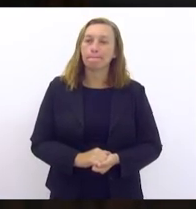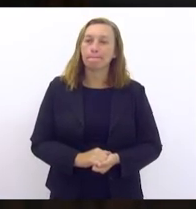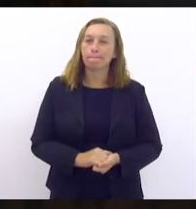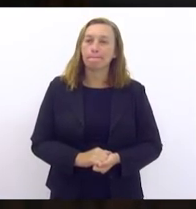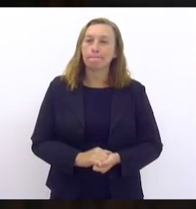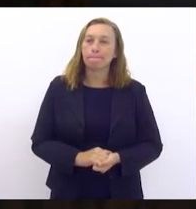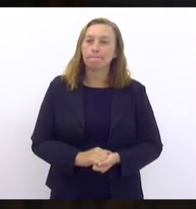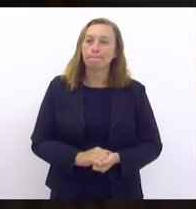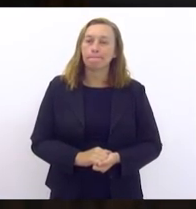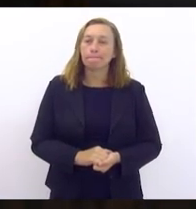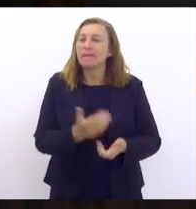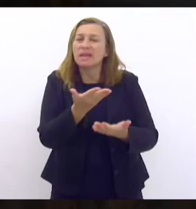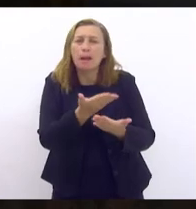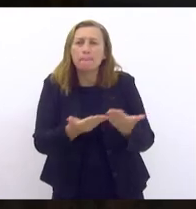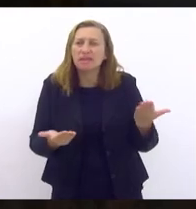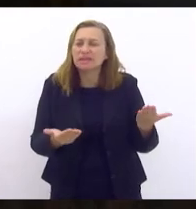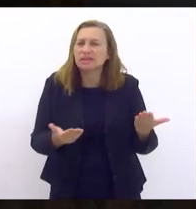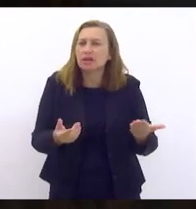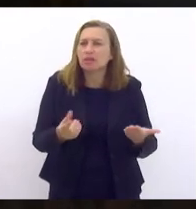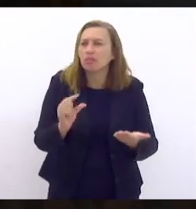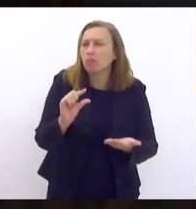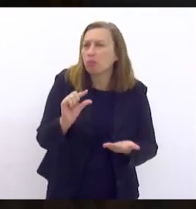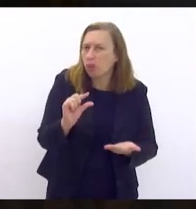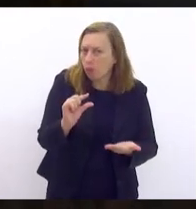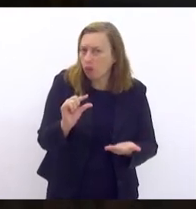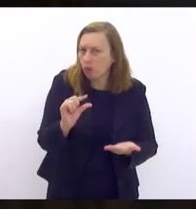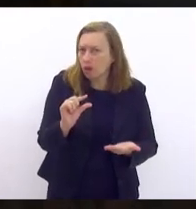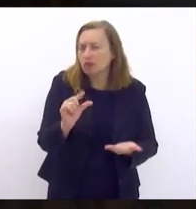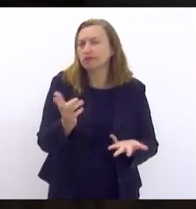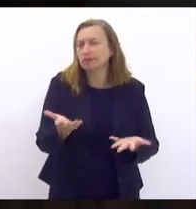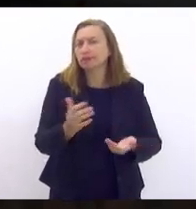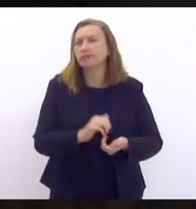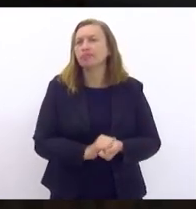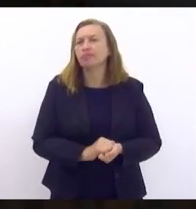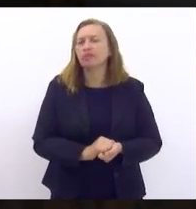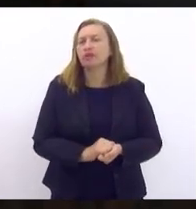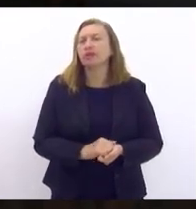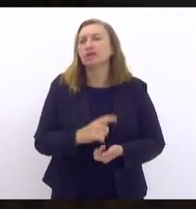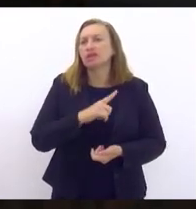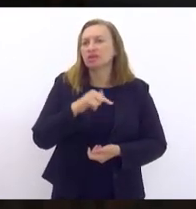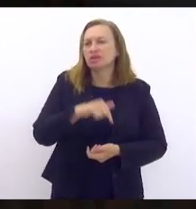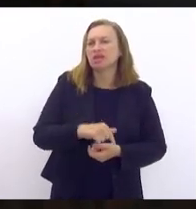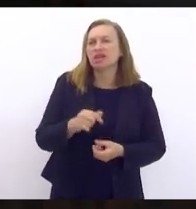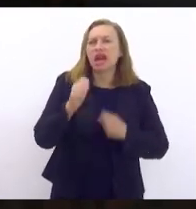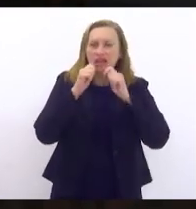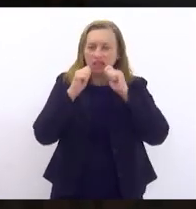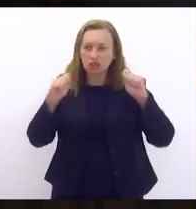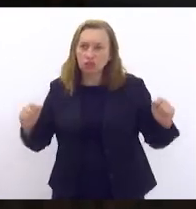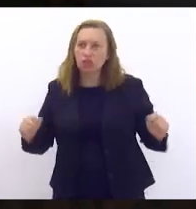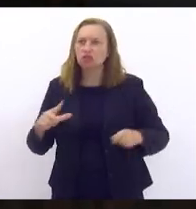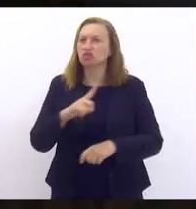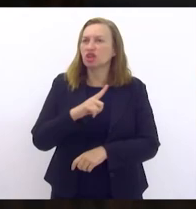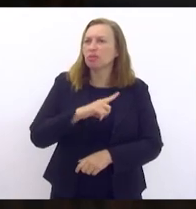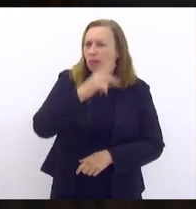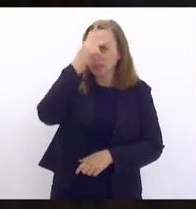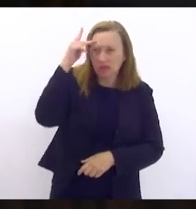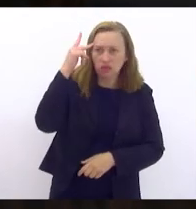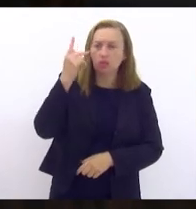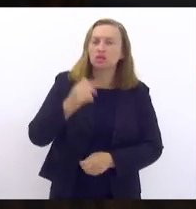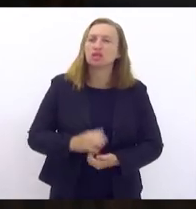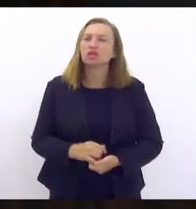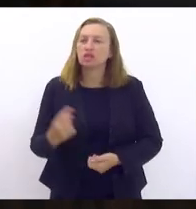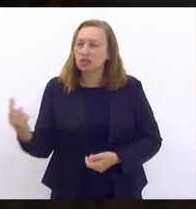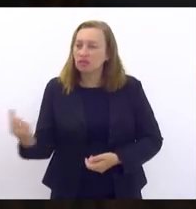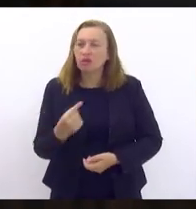essa perda significativa muito grande aqui nós temos assessores pessoas que vieram aí